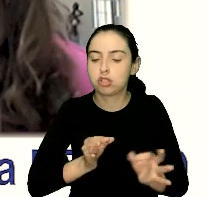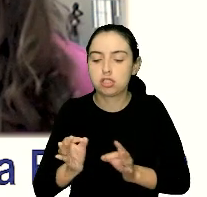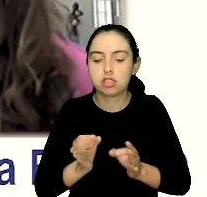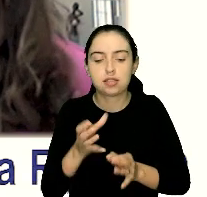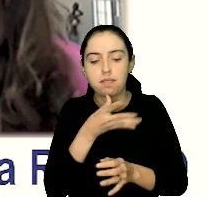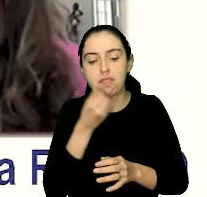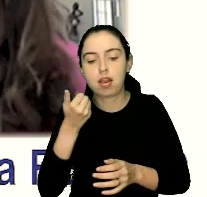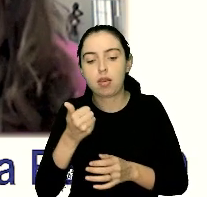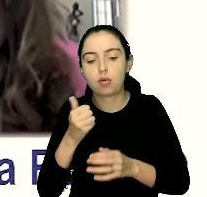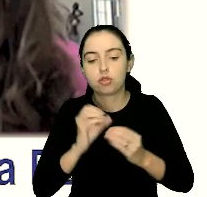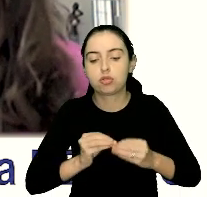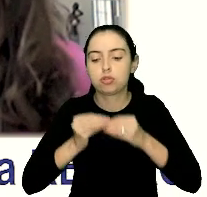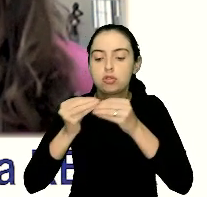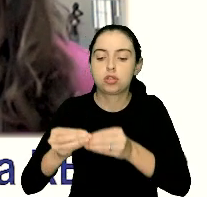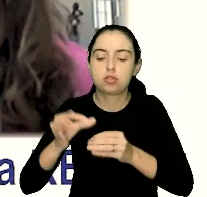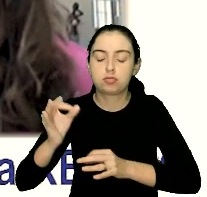justiça.